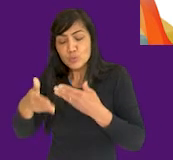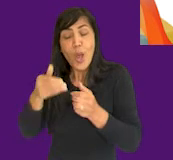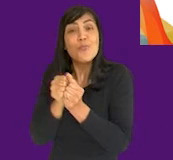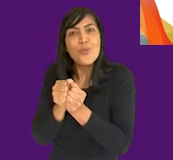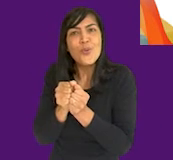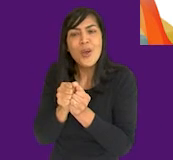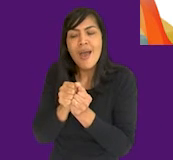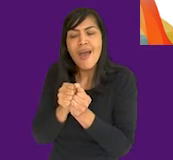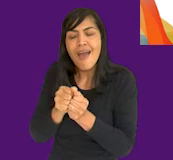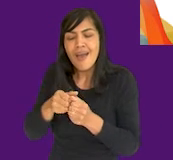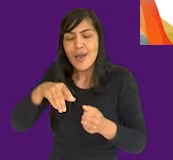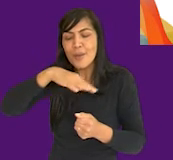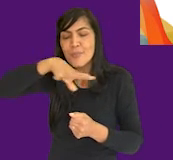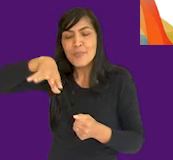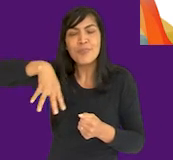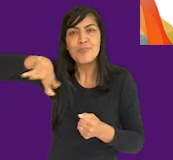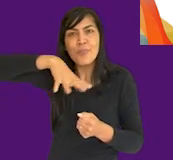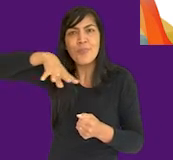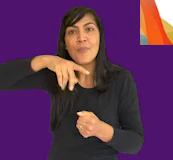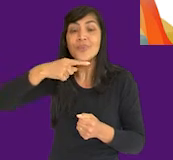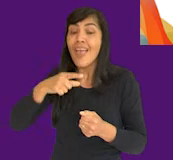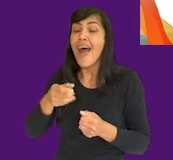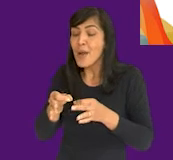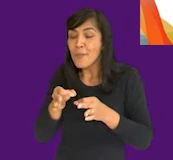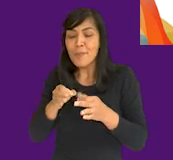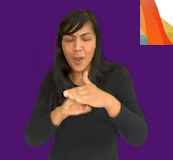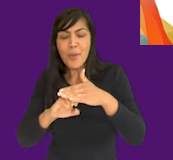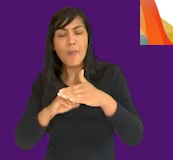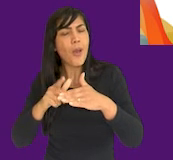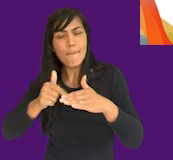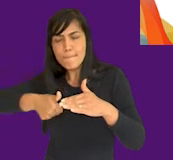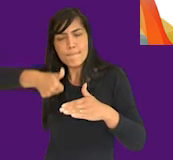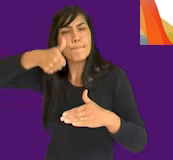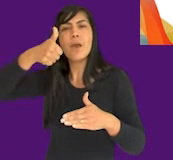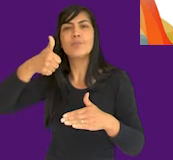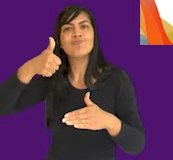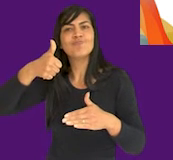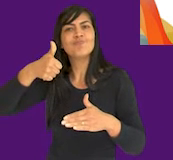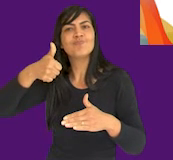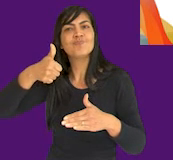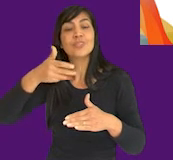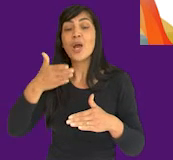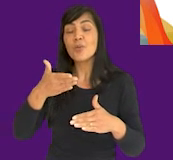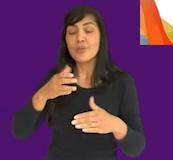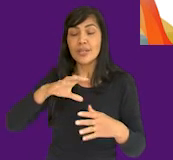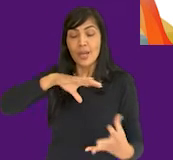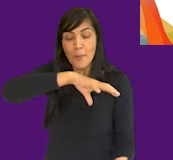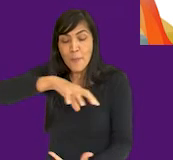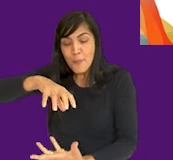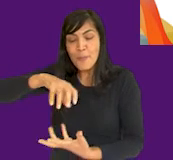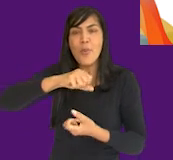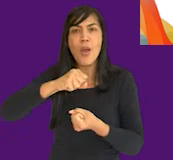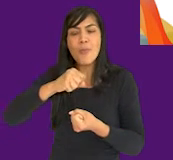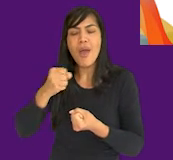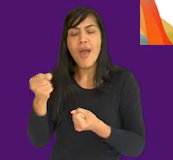e a organização pode se beneficiar de várias formas são estamos falando do ecossistema de